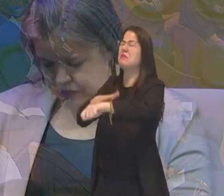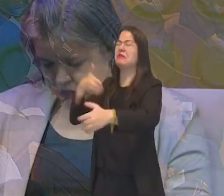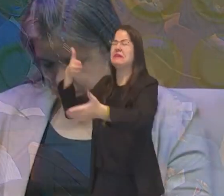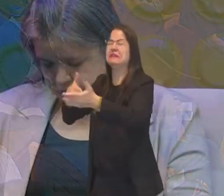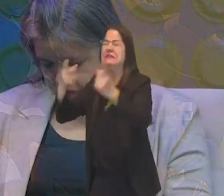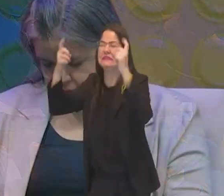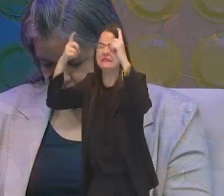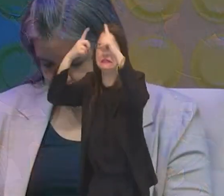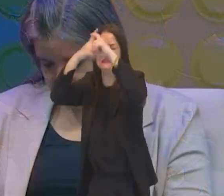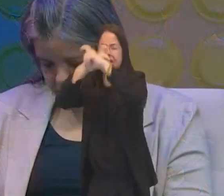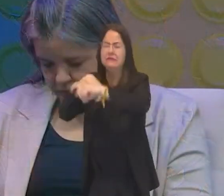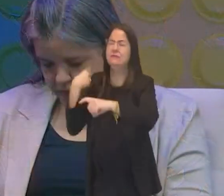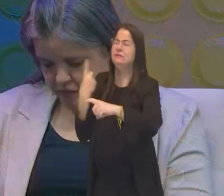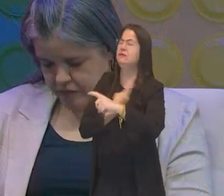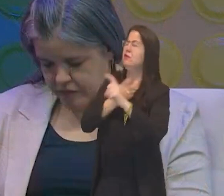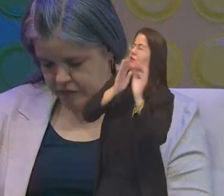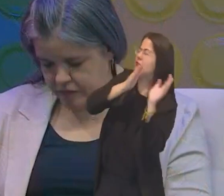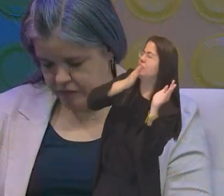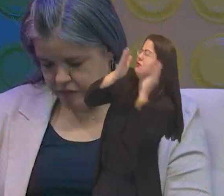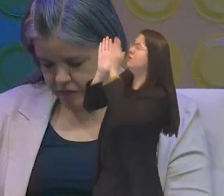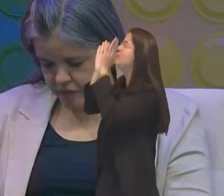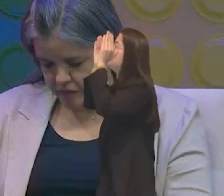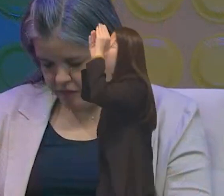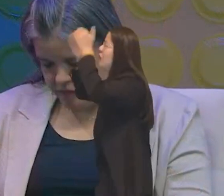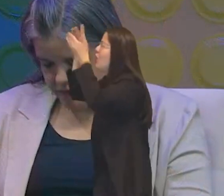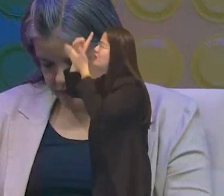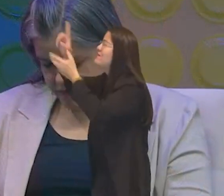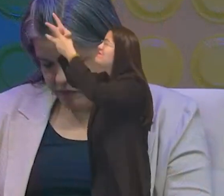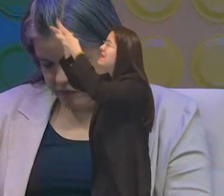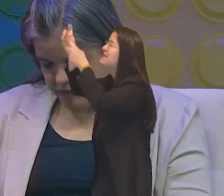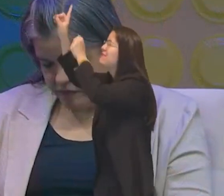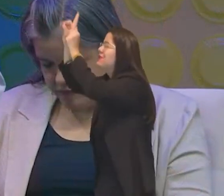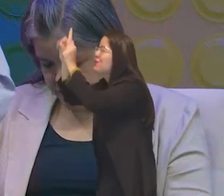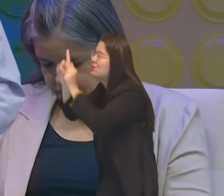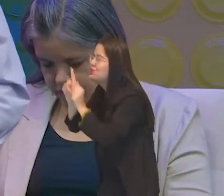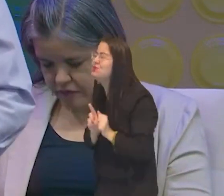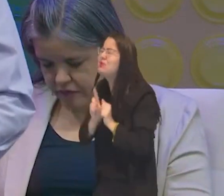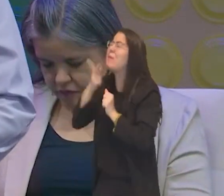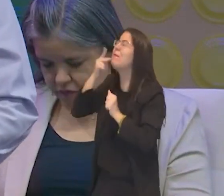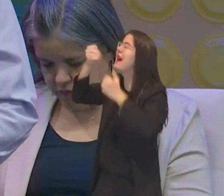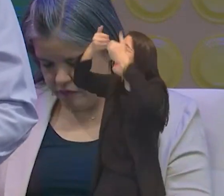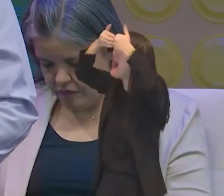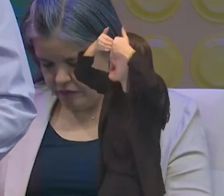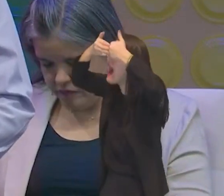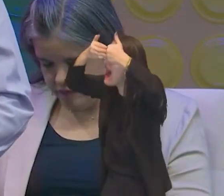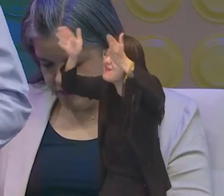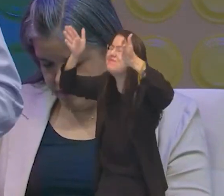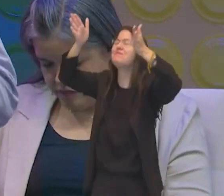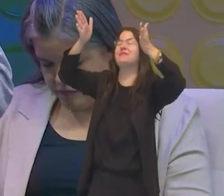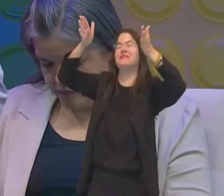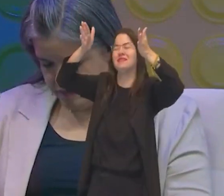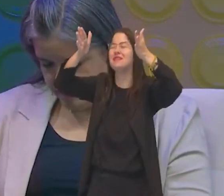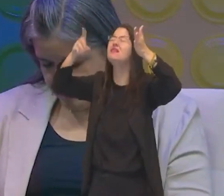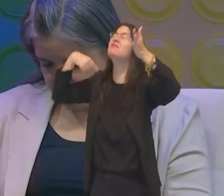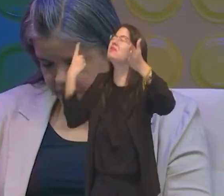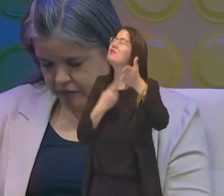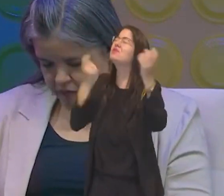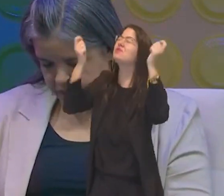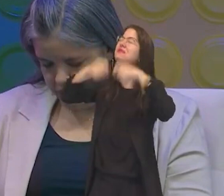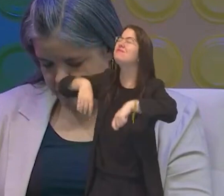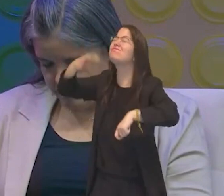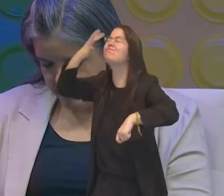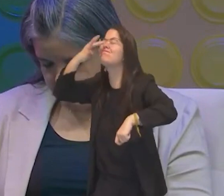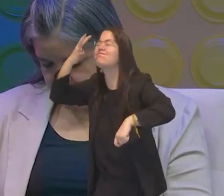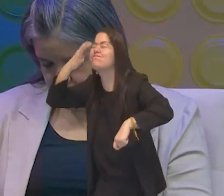dificuldades, ver a Tua presença conosco. Senhor, abre os nossos olhos, para que possamos